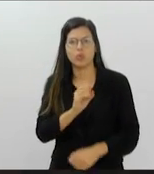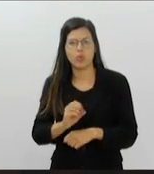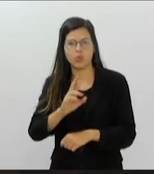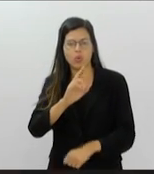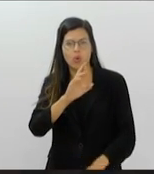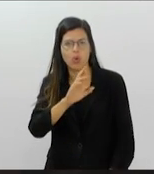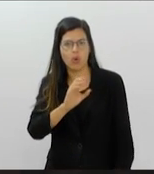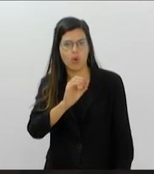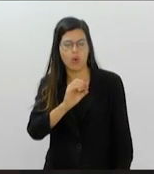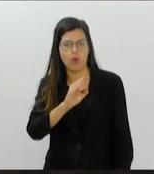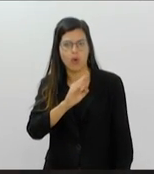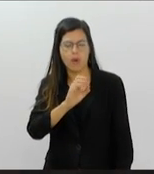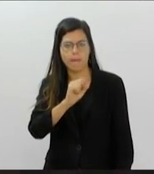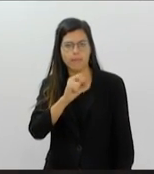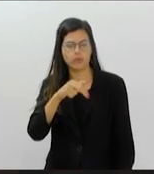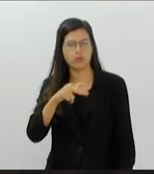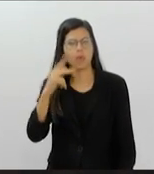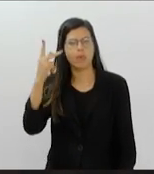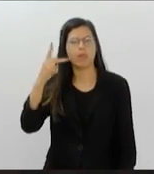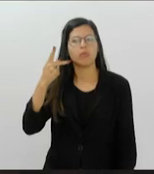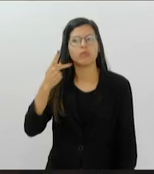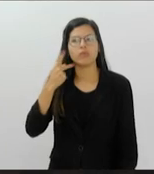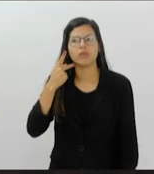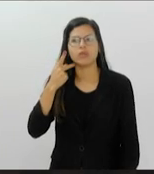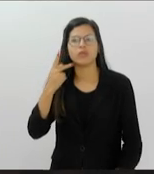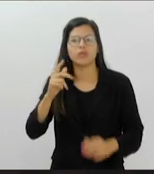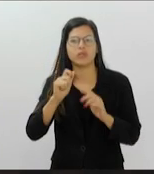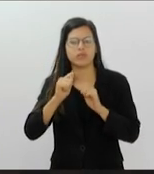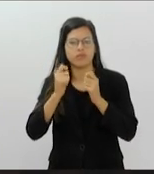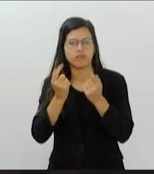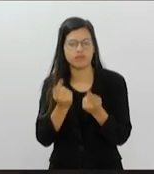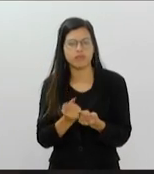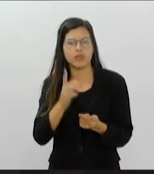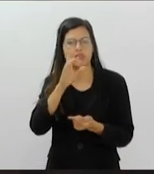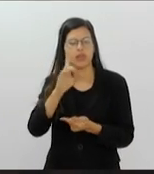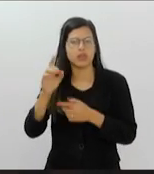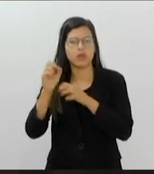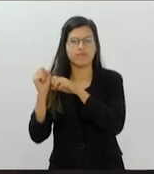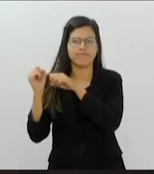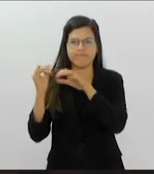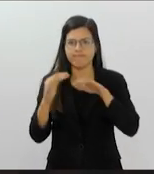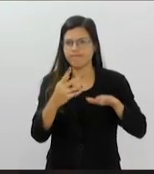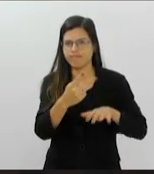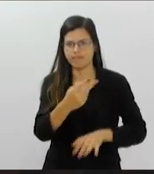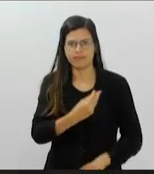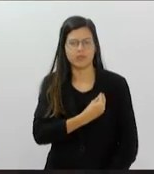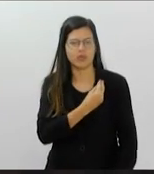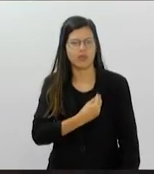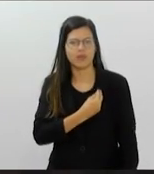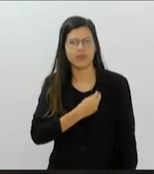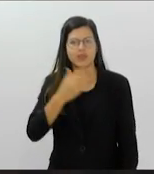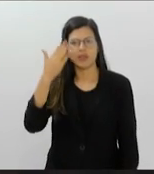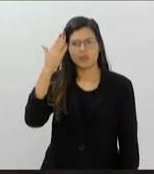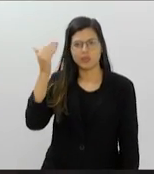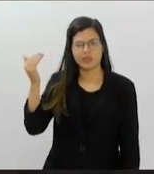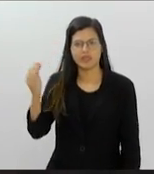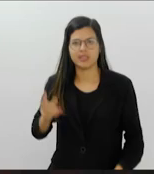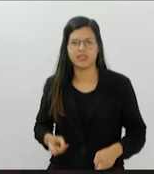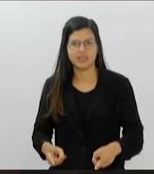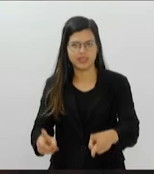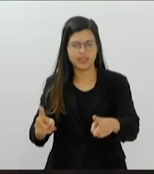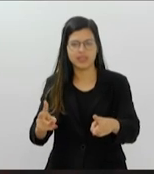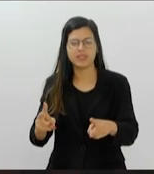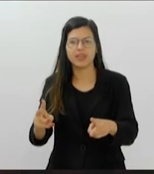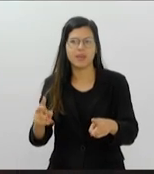procurador da Assembleia. Que Deus abençoe sua vida. Com muita luz, muito sucesso sempre, juízo não lhe falta,